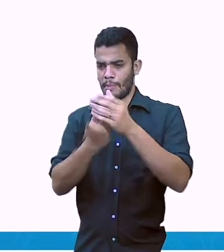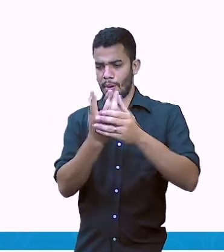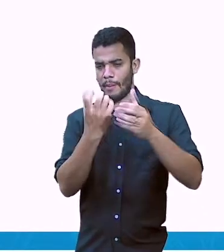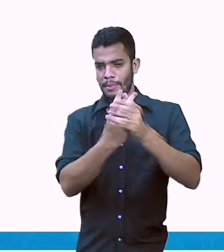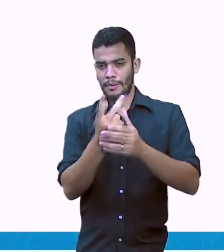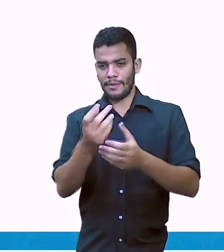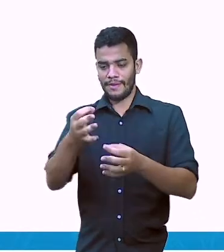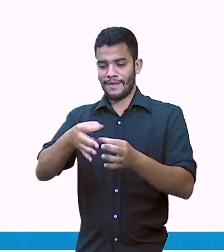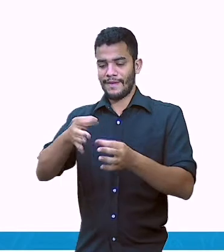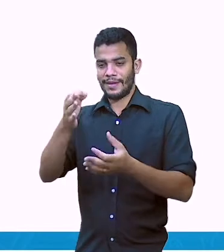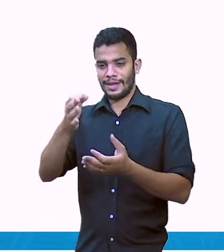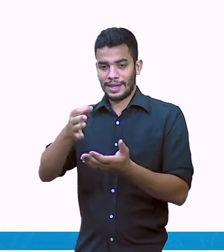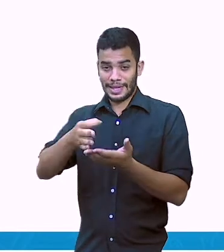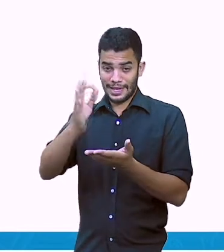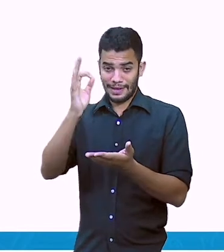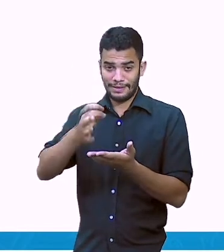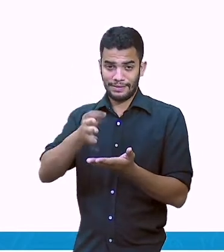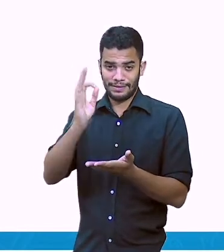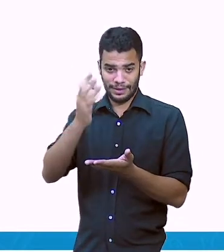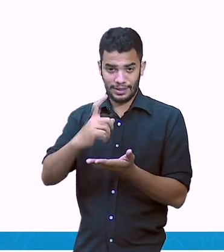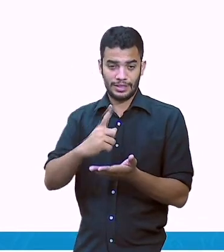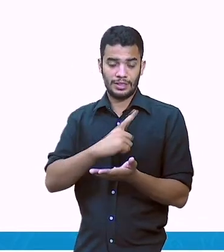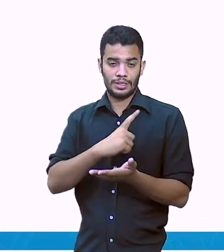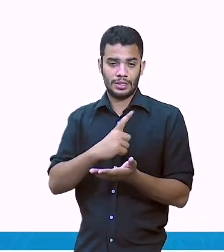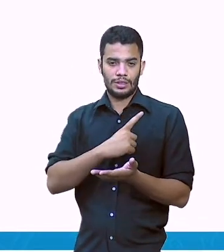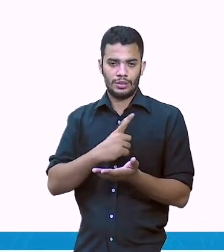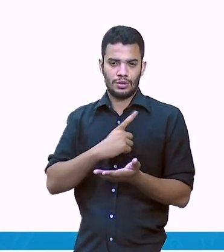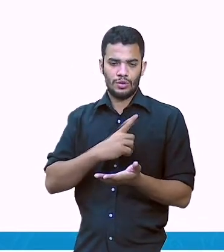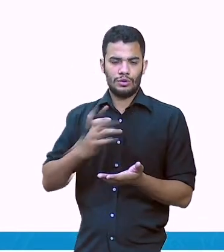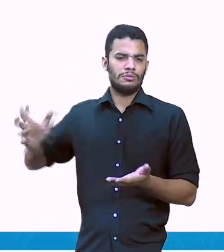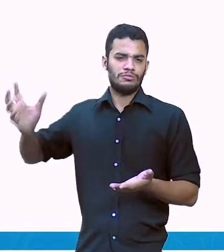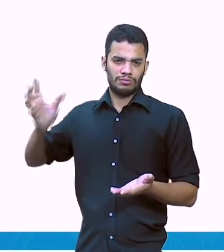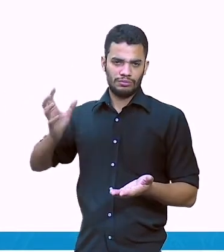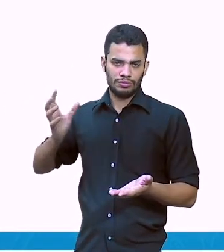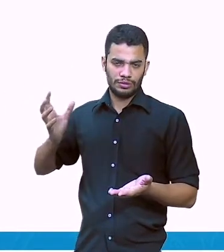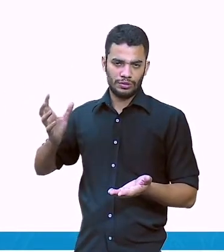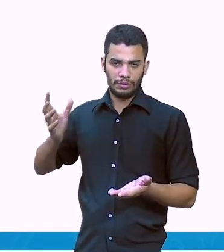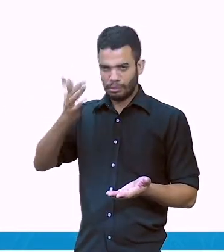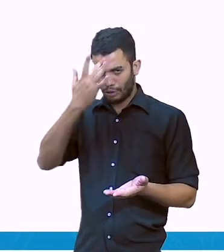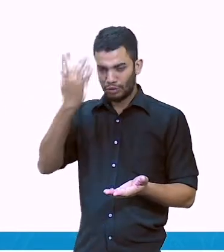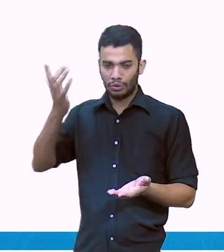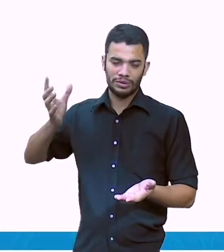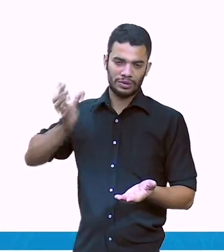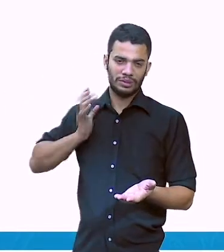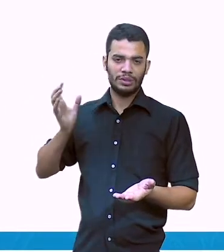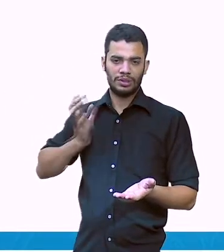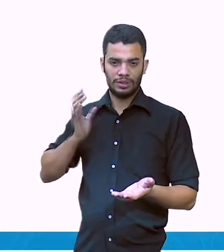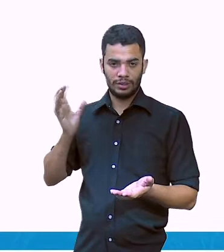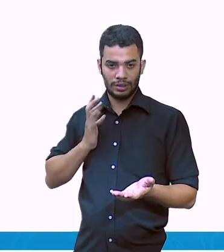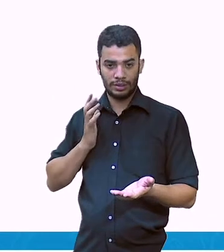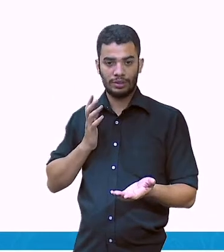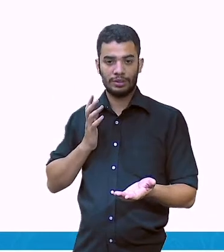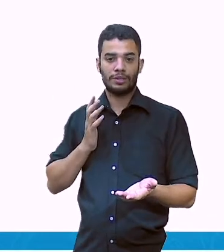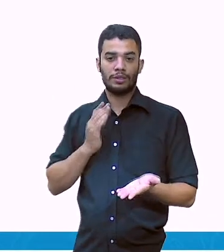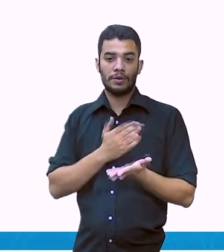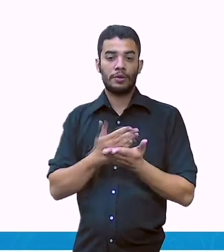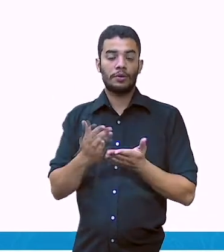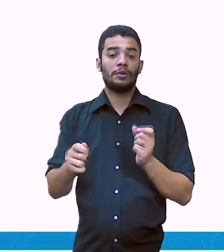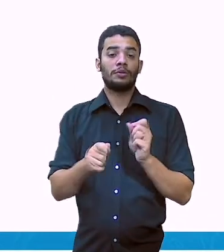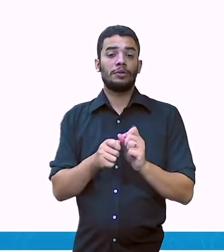fazendas, os chamados barões do café. Nós temos inovações tecnológicas no campo